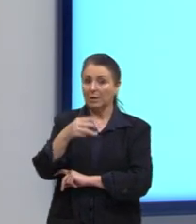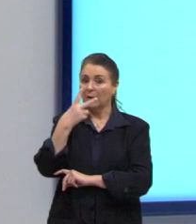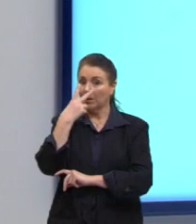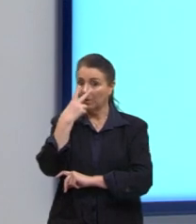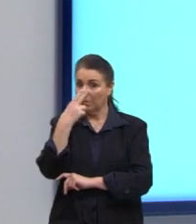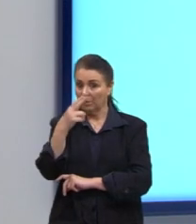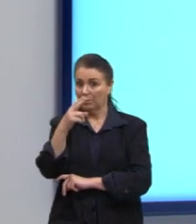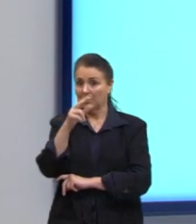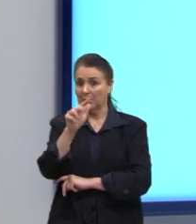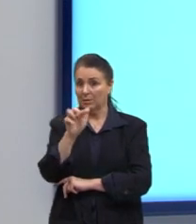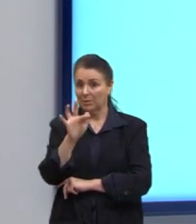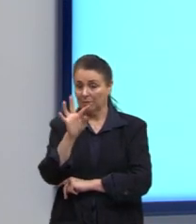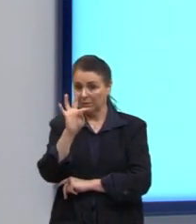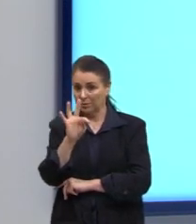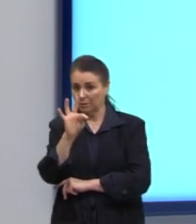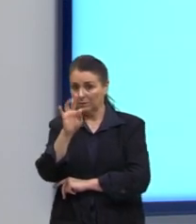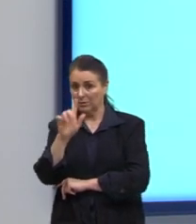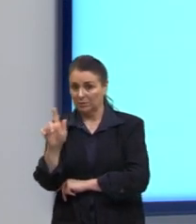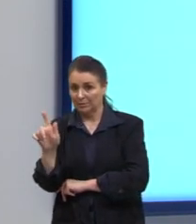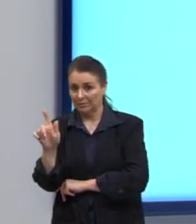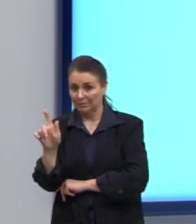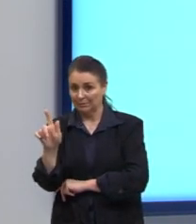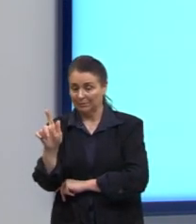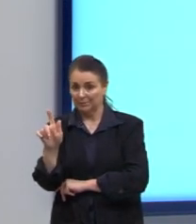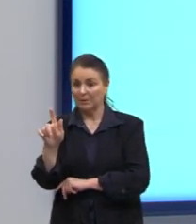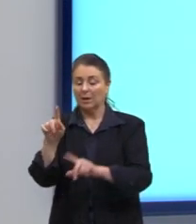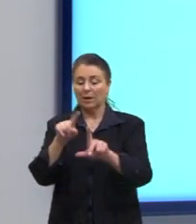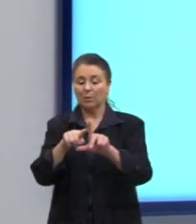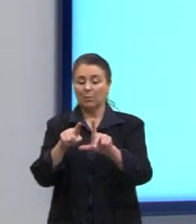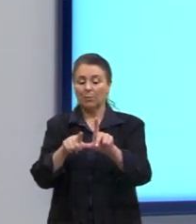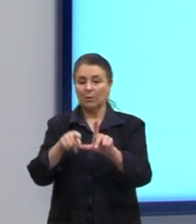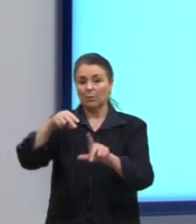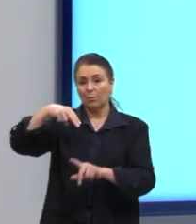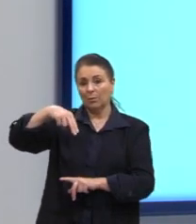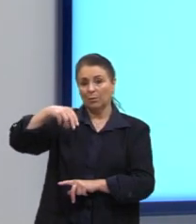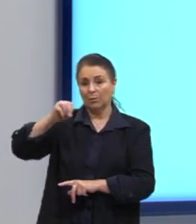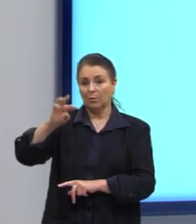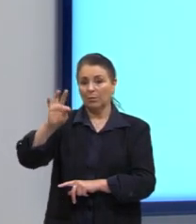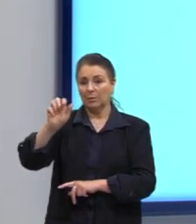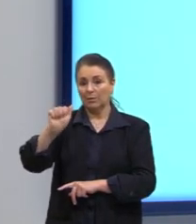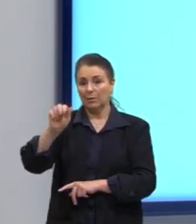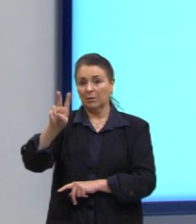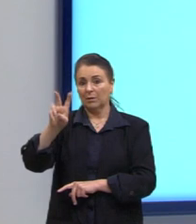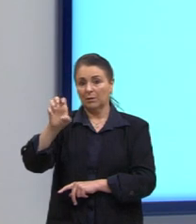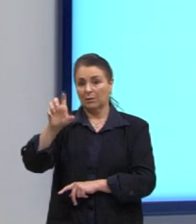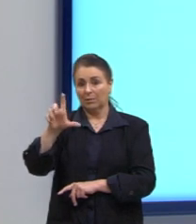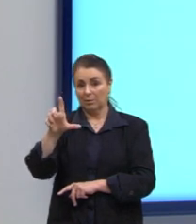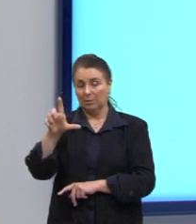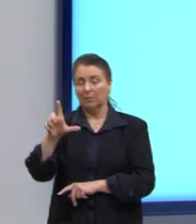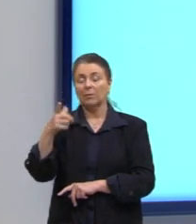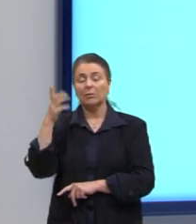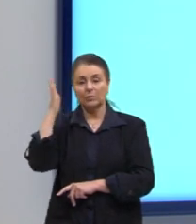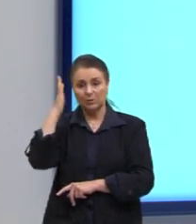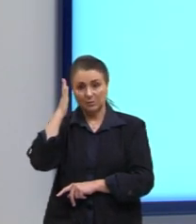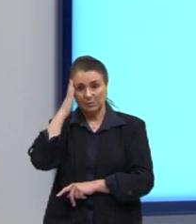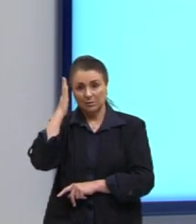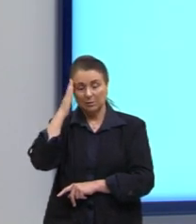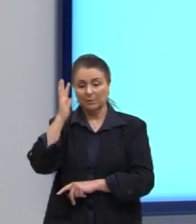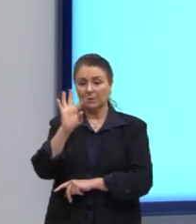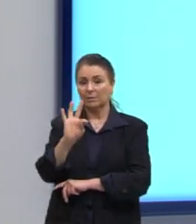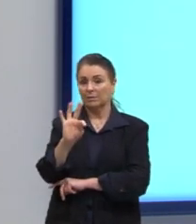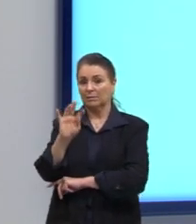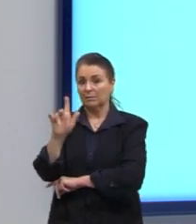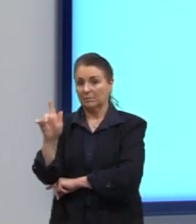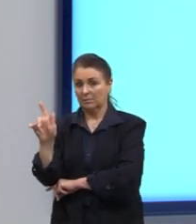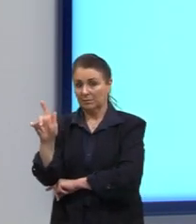de 60 graus é um ângulo notável então nós conseguimos determinar a tangente através da tabelinha